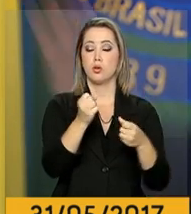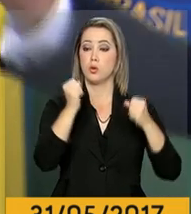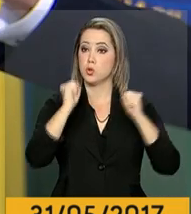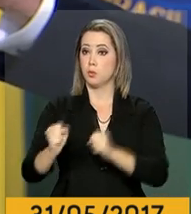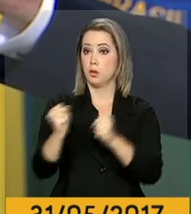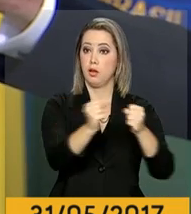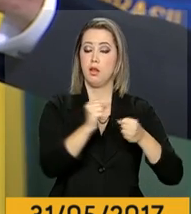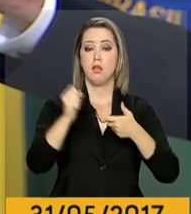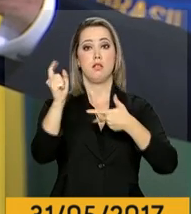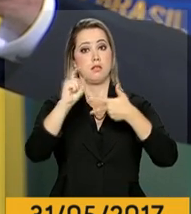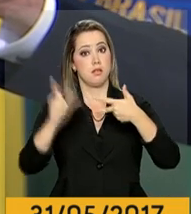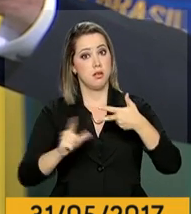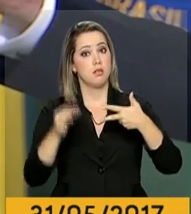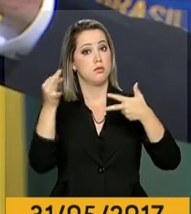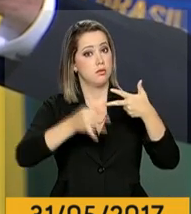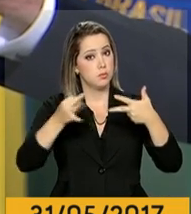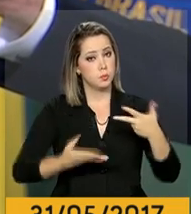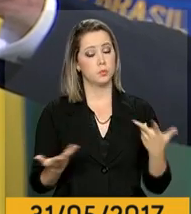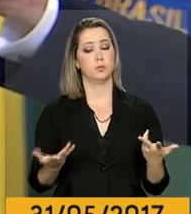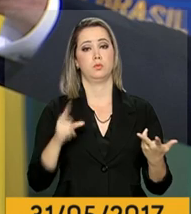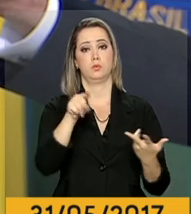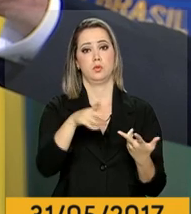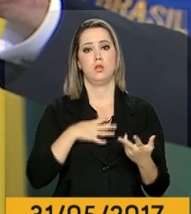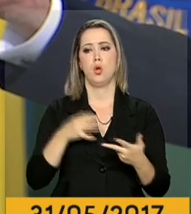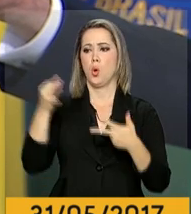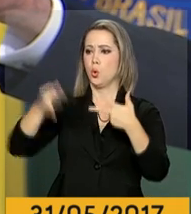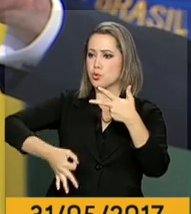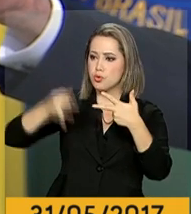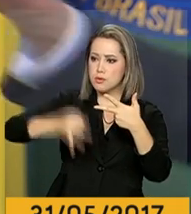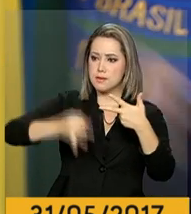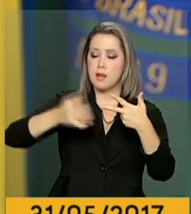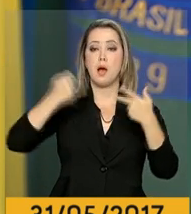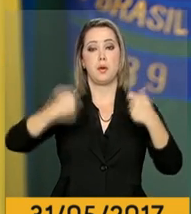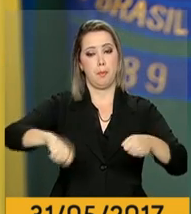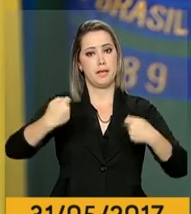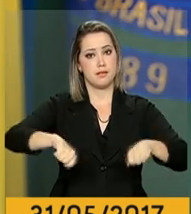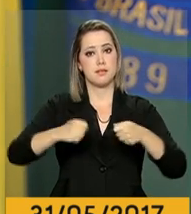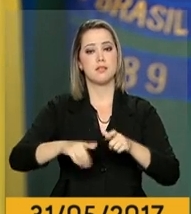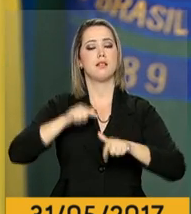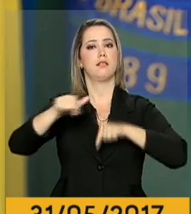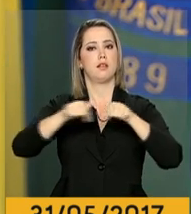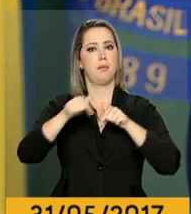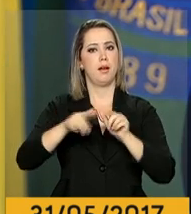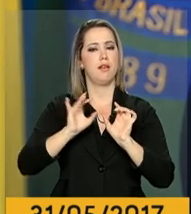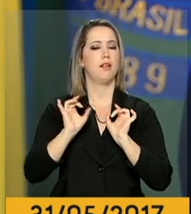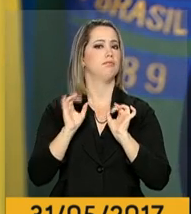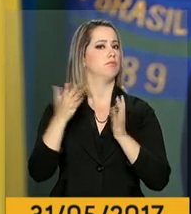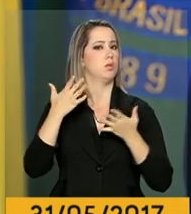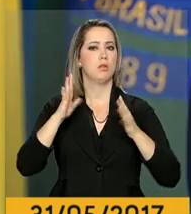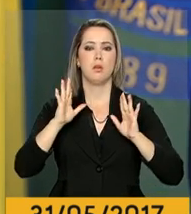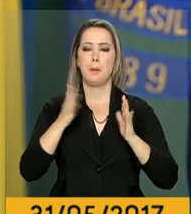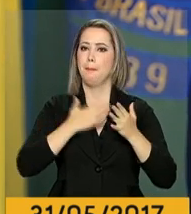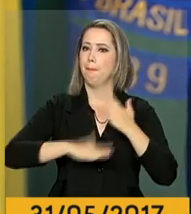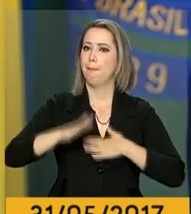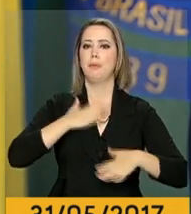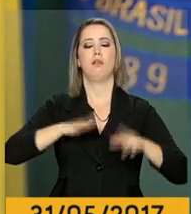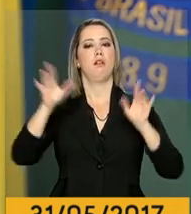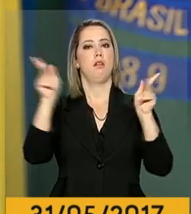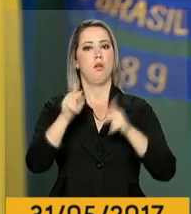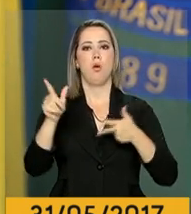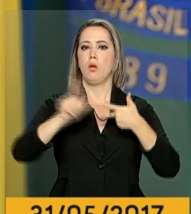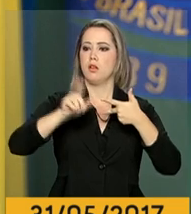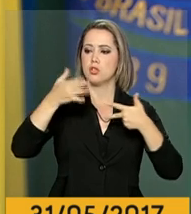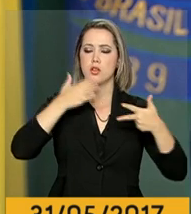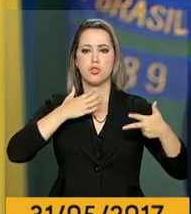do Estado. Vamos deixar o Judiciário trabalhar sossegado. Vamos deixar o Legislativo trabalhar em paz. Vamos